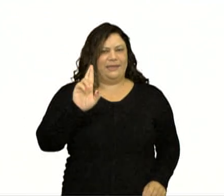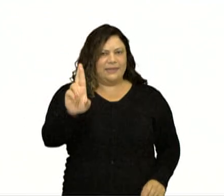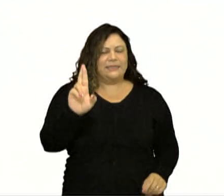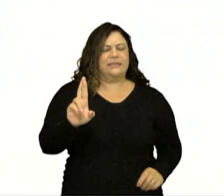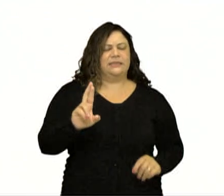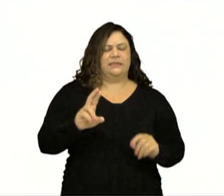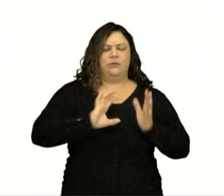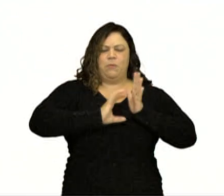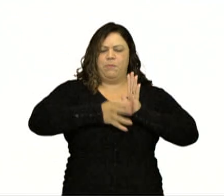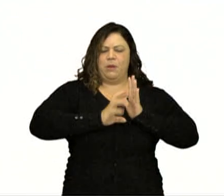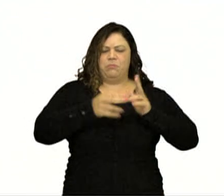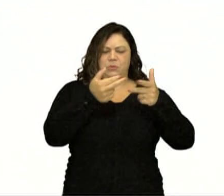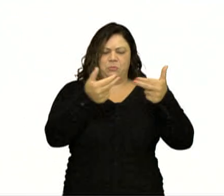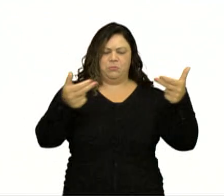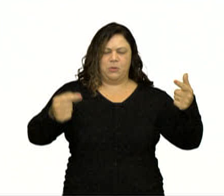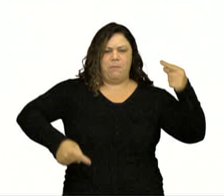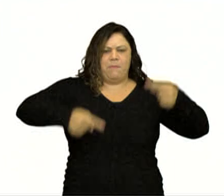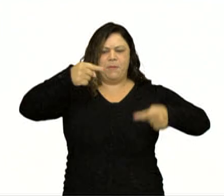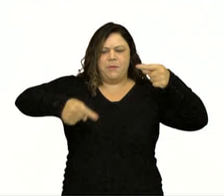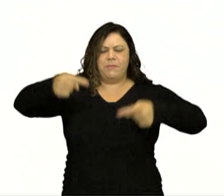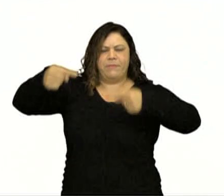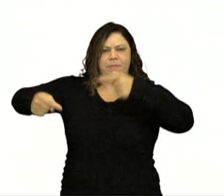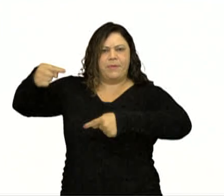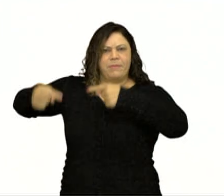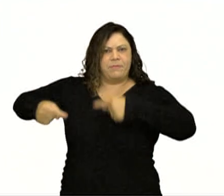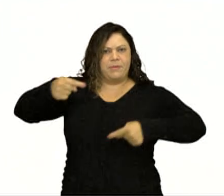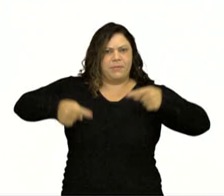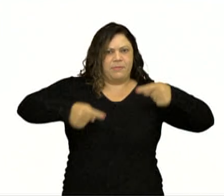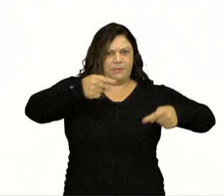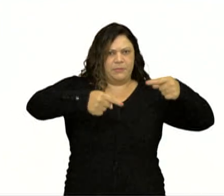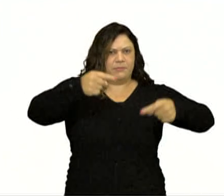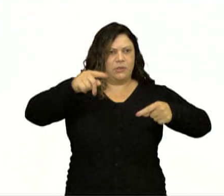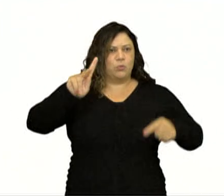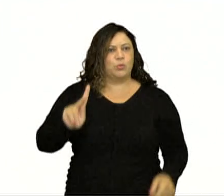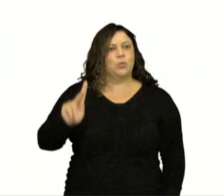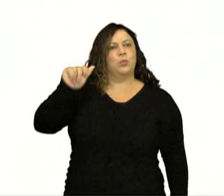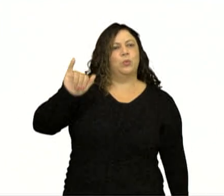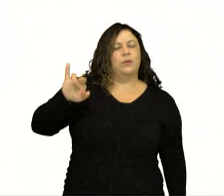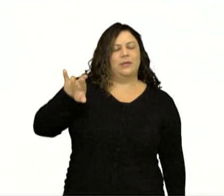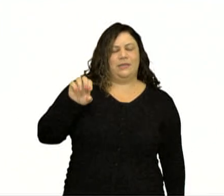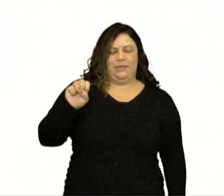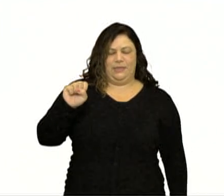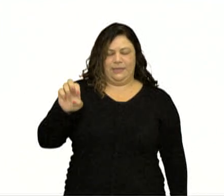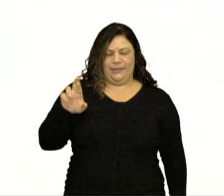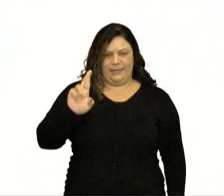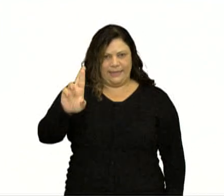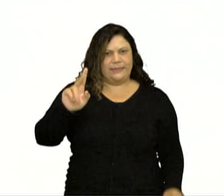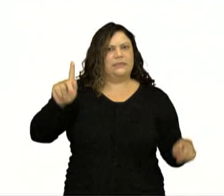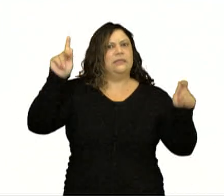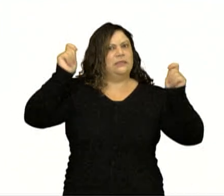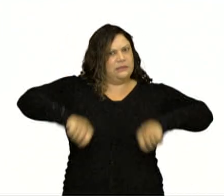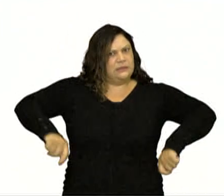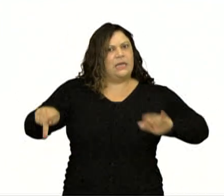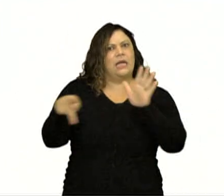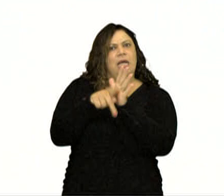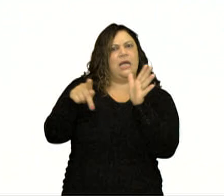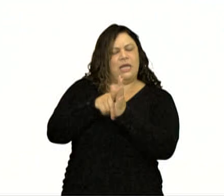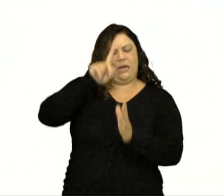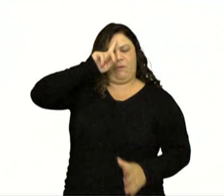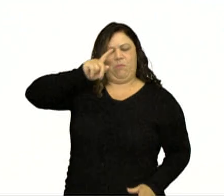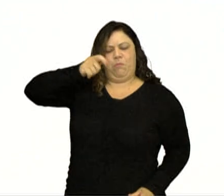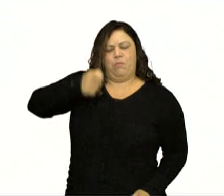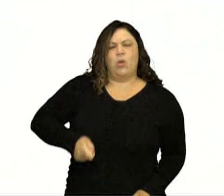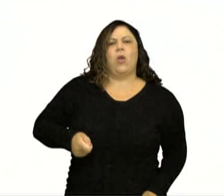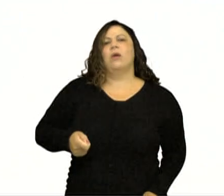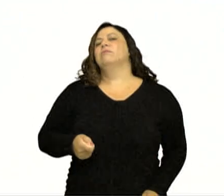eleições parlamentares regulares. Ela deixa de ser um governo autoritário, que o Kaiser era um autoritário, e agora passa a ter um sistema de